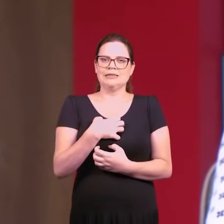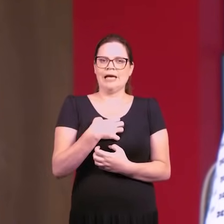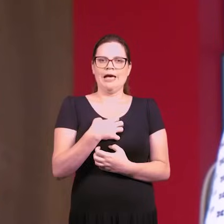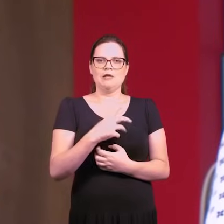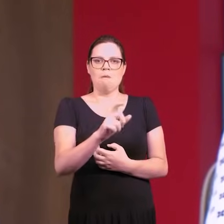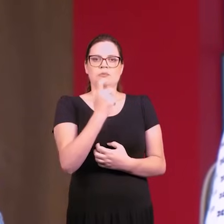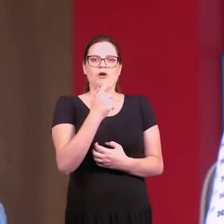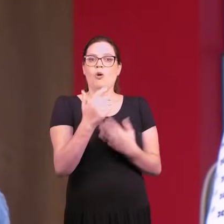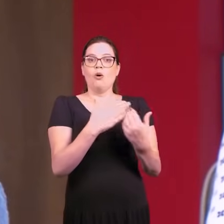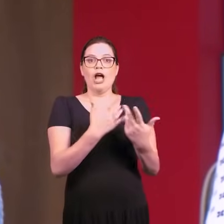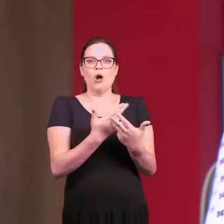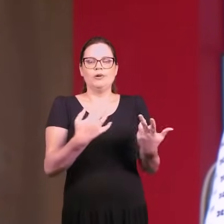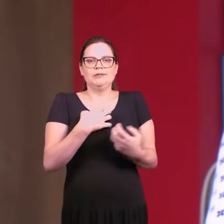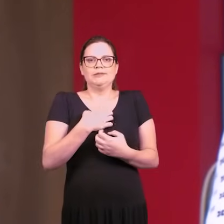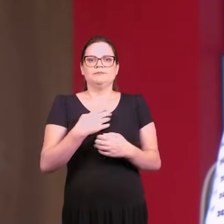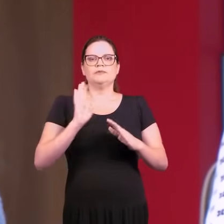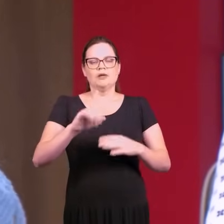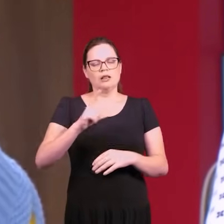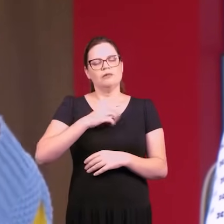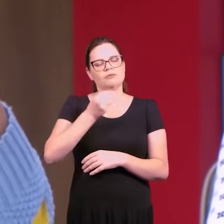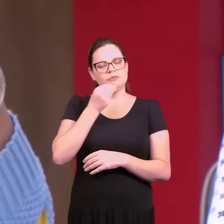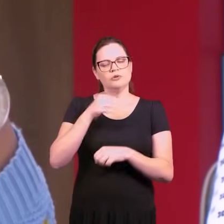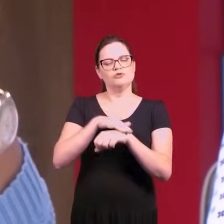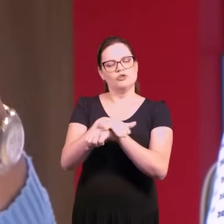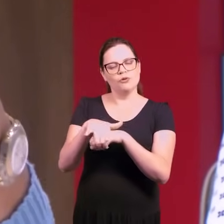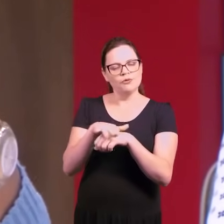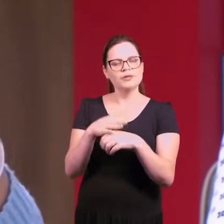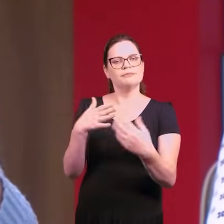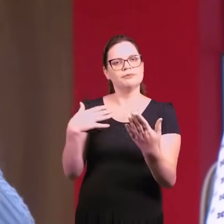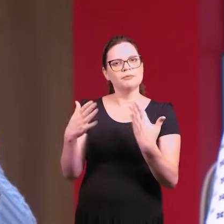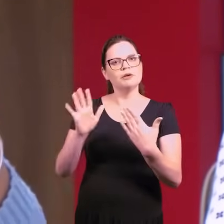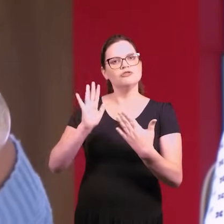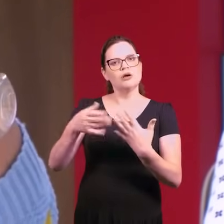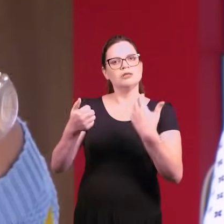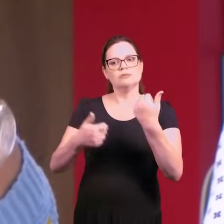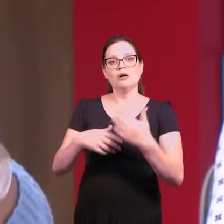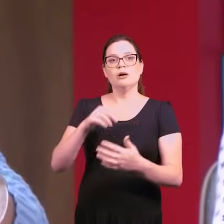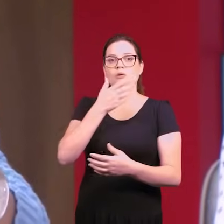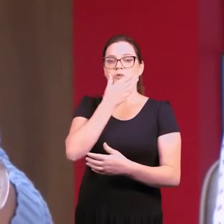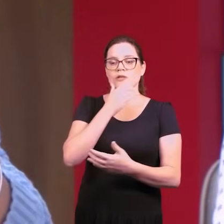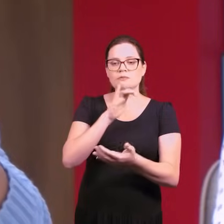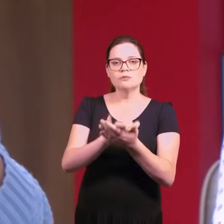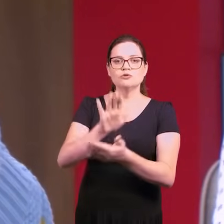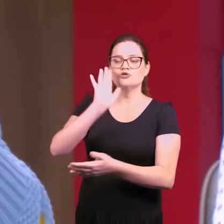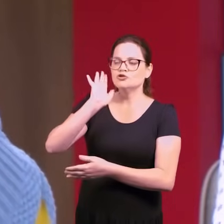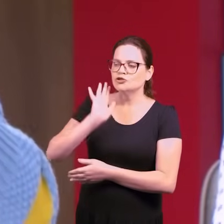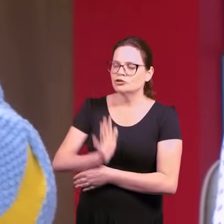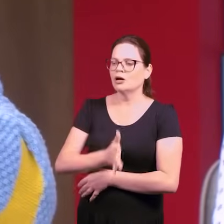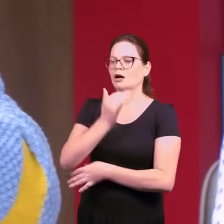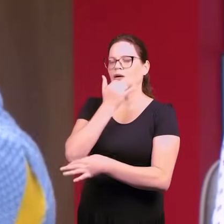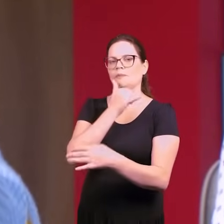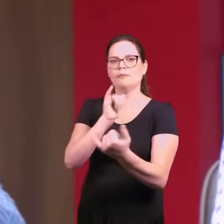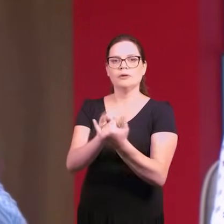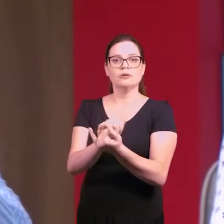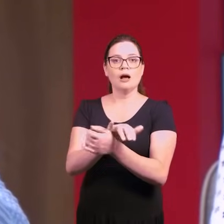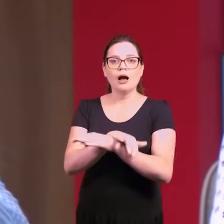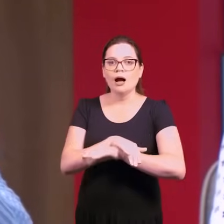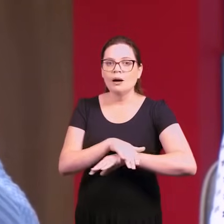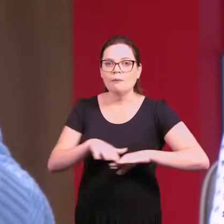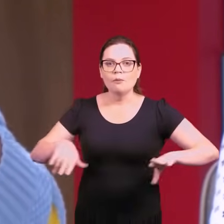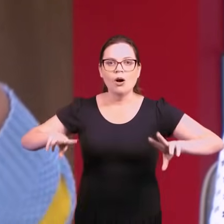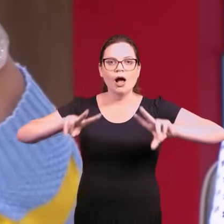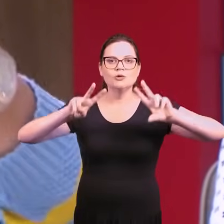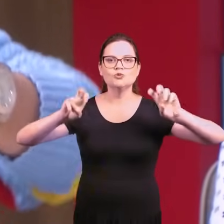a oportunidade, já conversou com o marido, os dois já falaram, ele já perdoou ali, já cerrou aquele